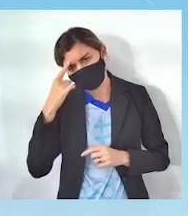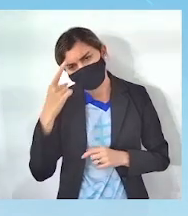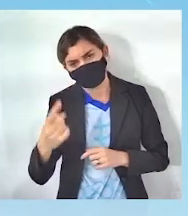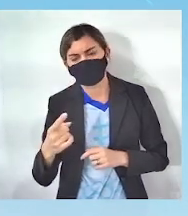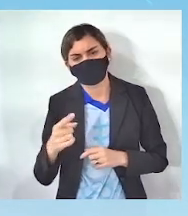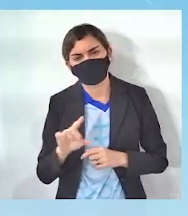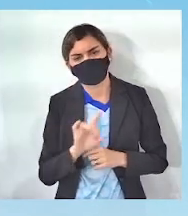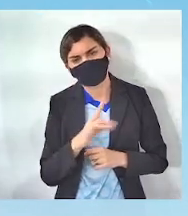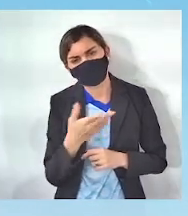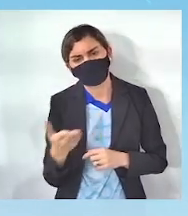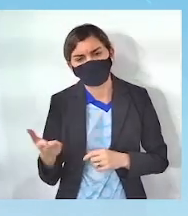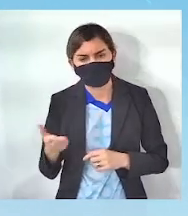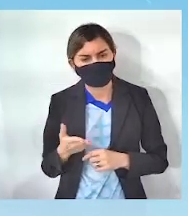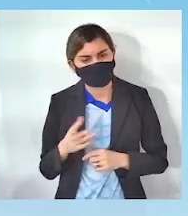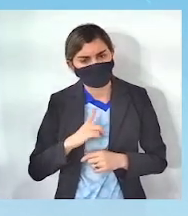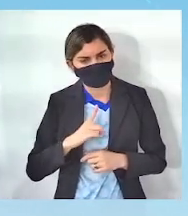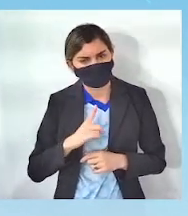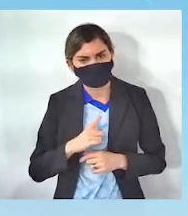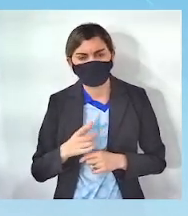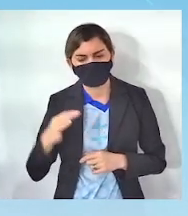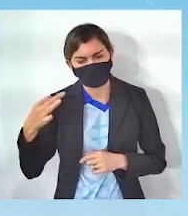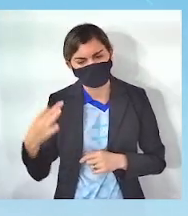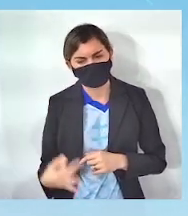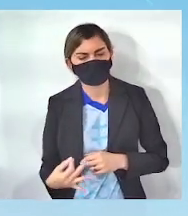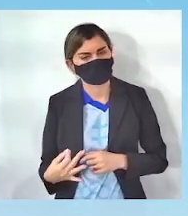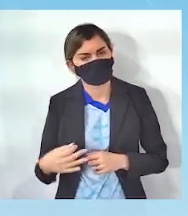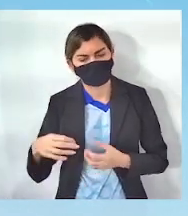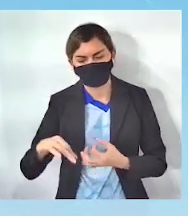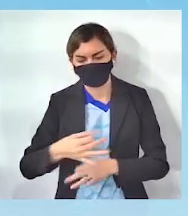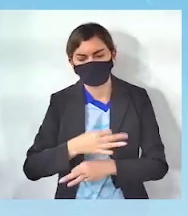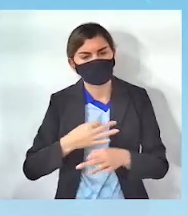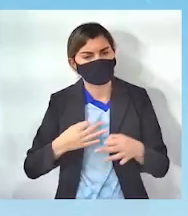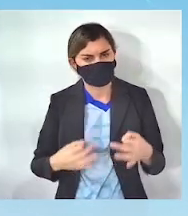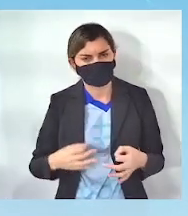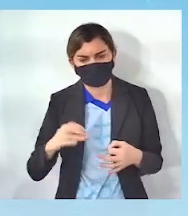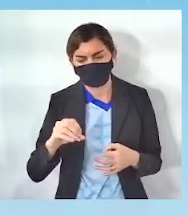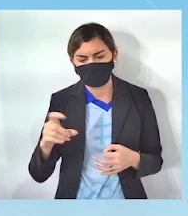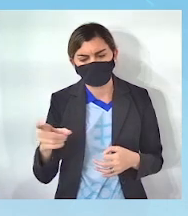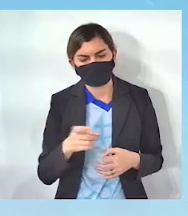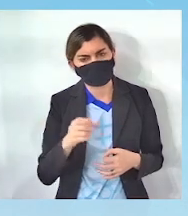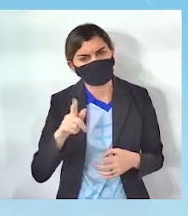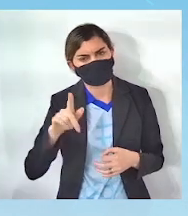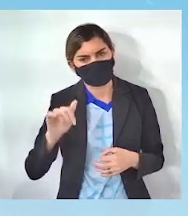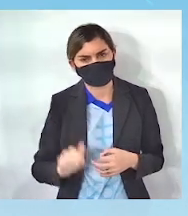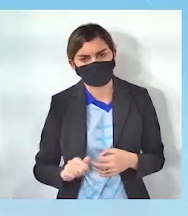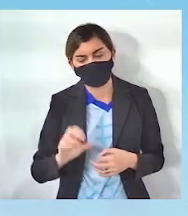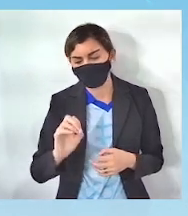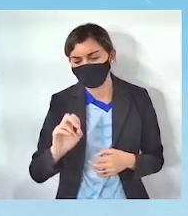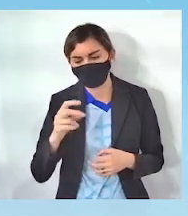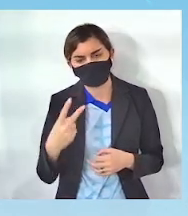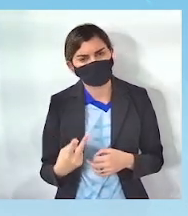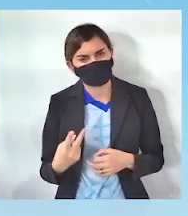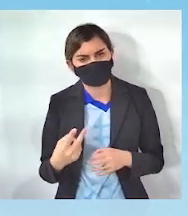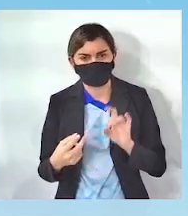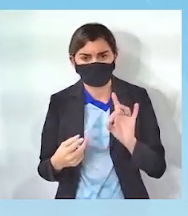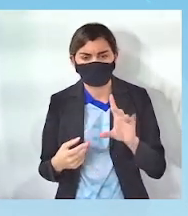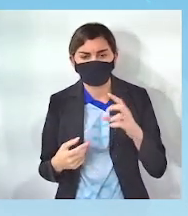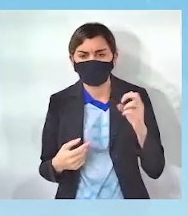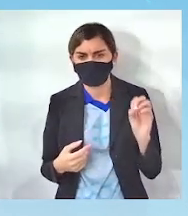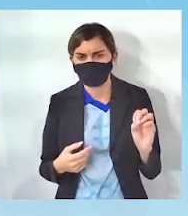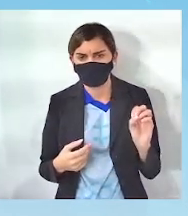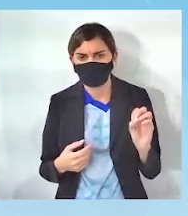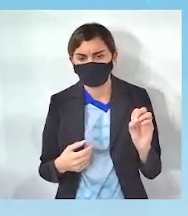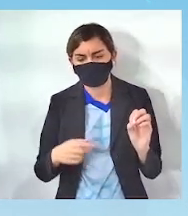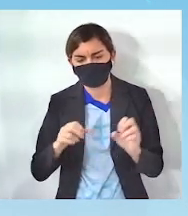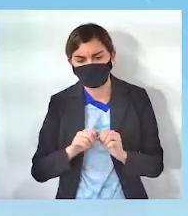assim. Então, se ele estivesse certo, a molécula de oxigênio não deveria ser O2, deveria ser apenas O.